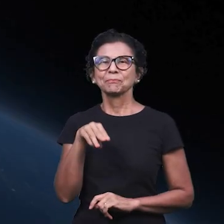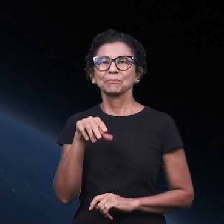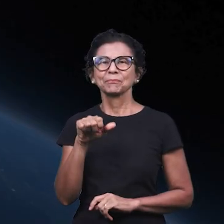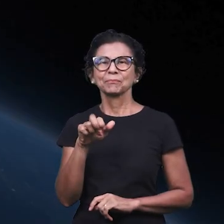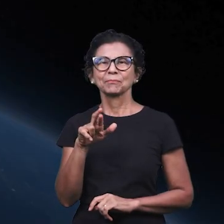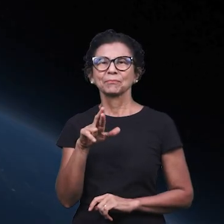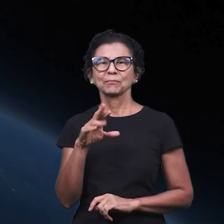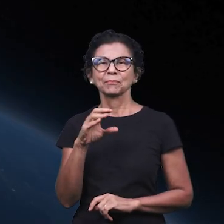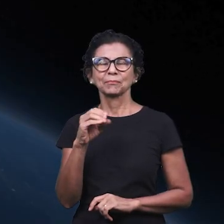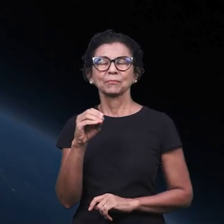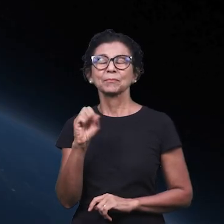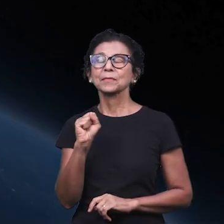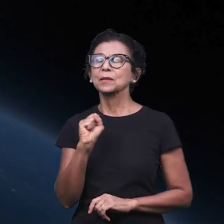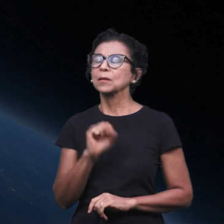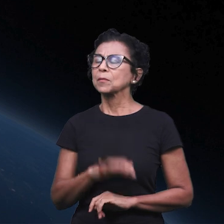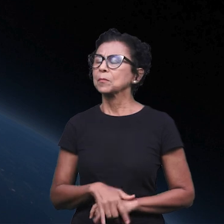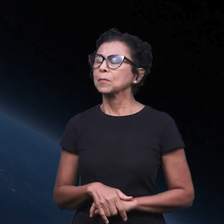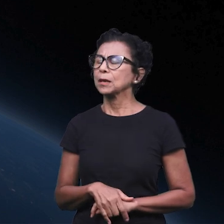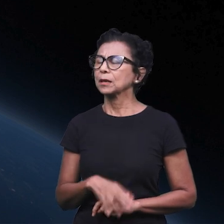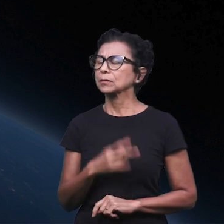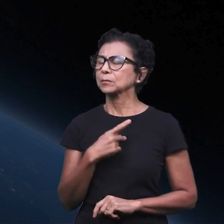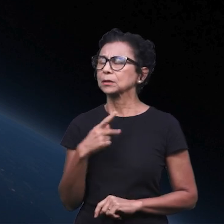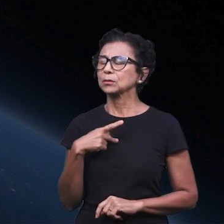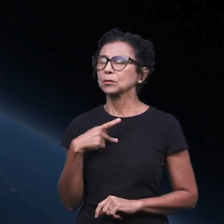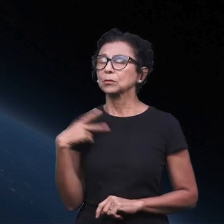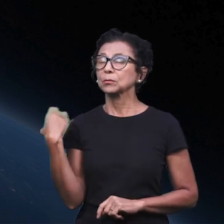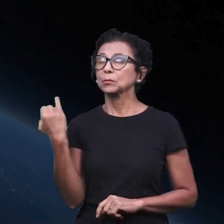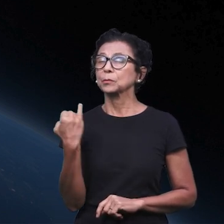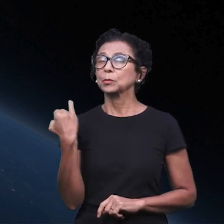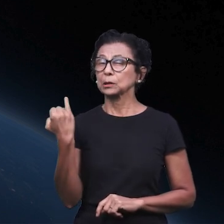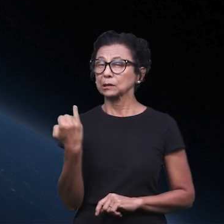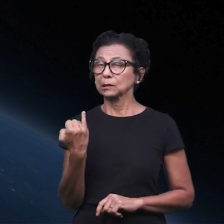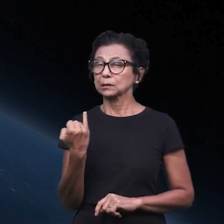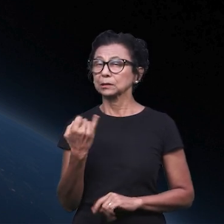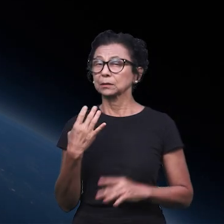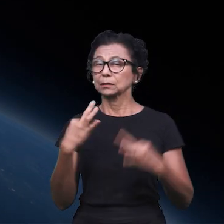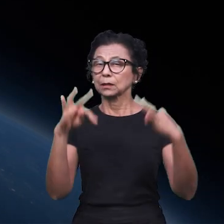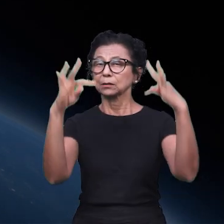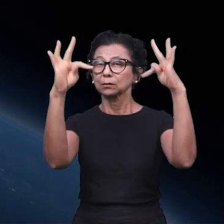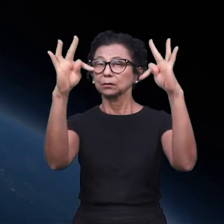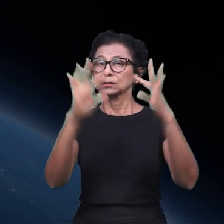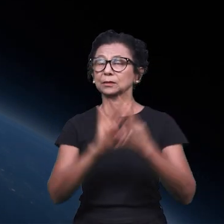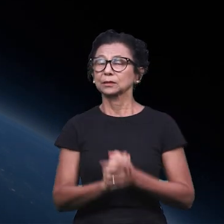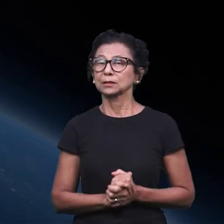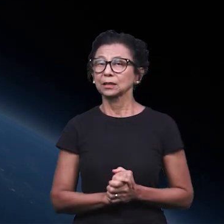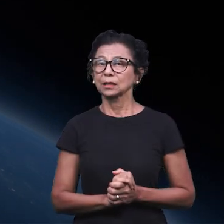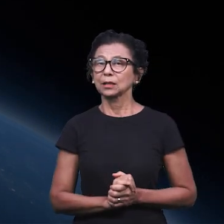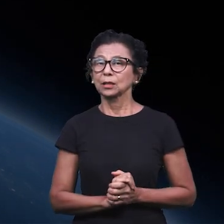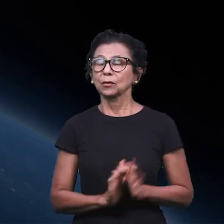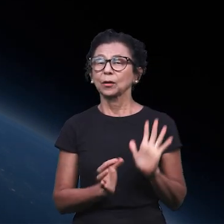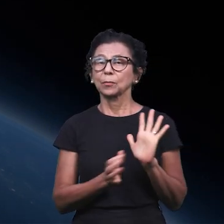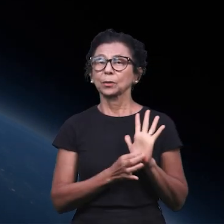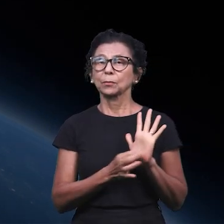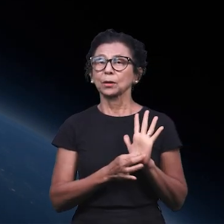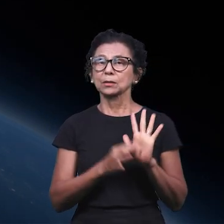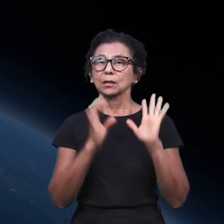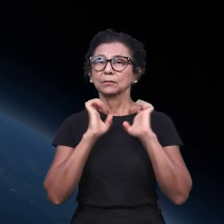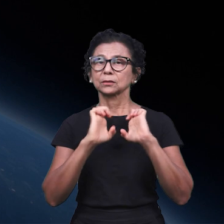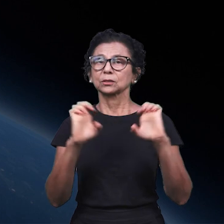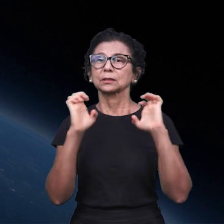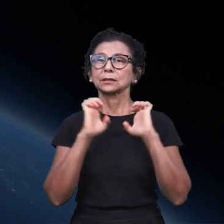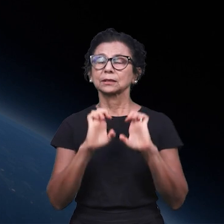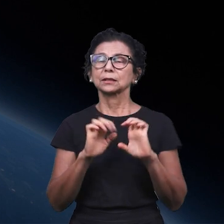de, exatamente como está aqui na figura, né, ampliar o alcance à distância, né? Então são